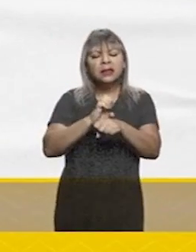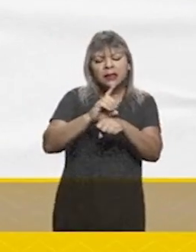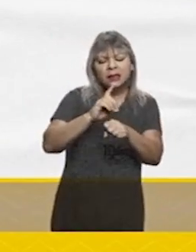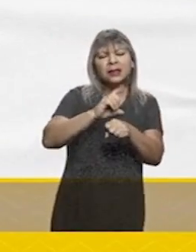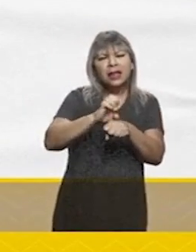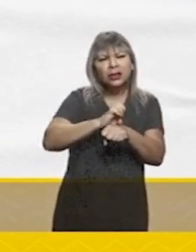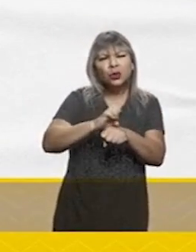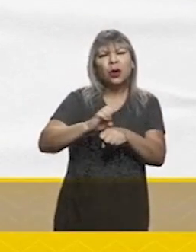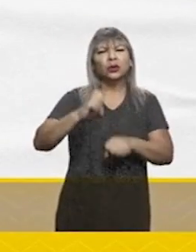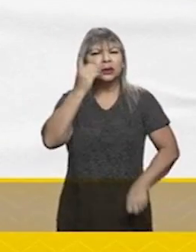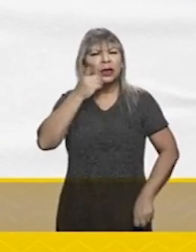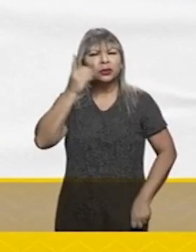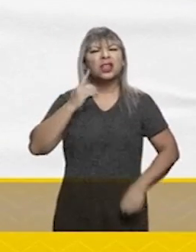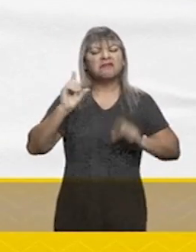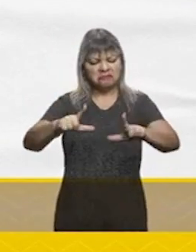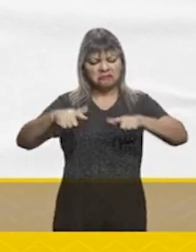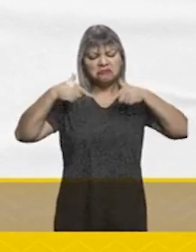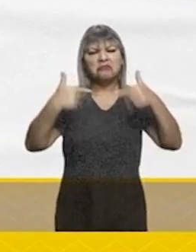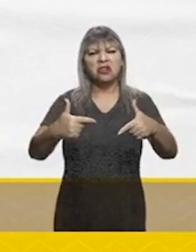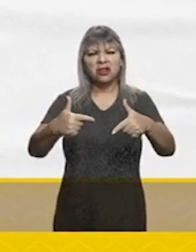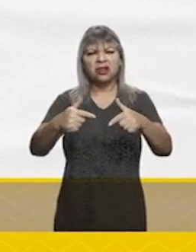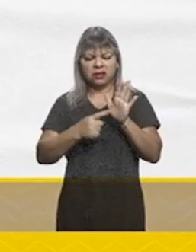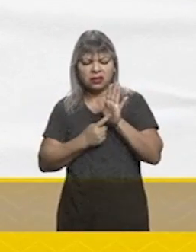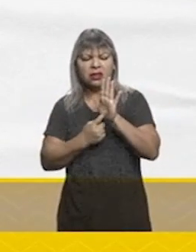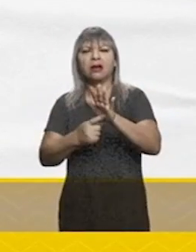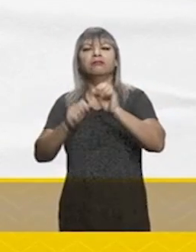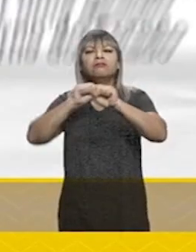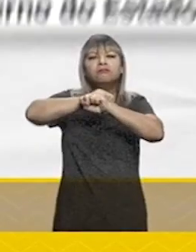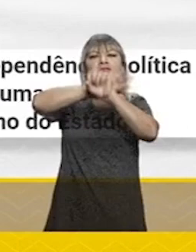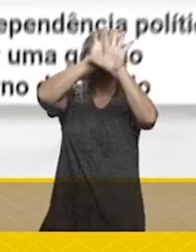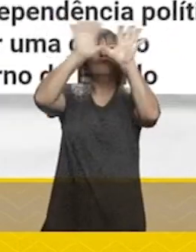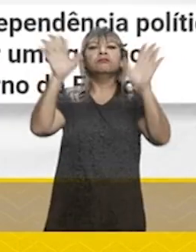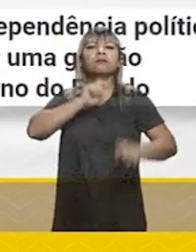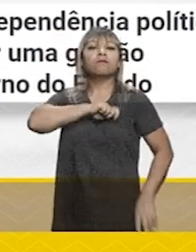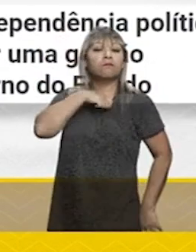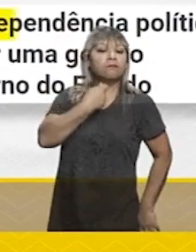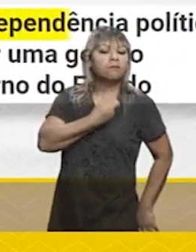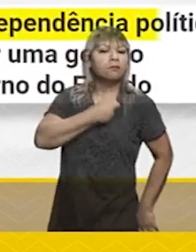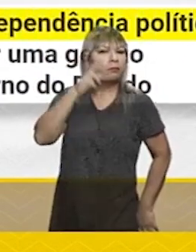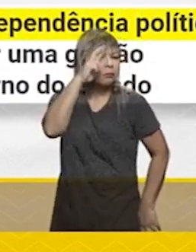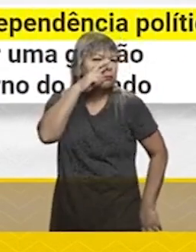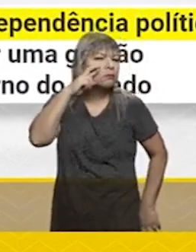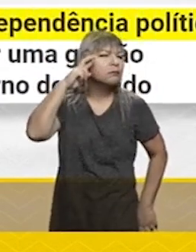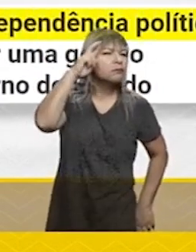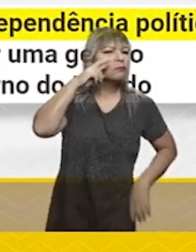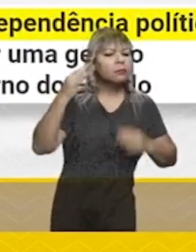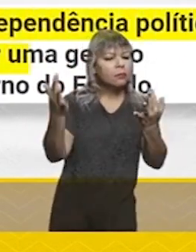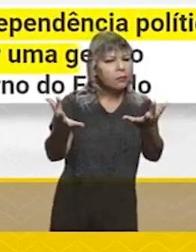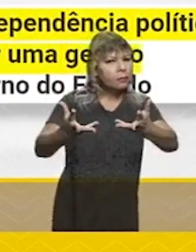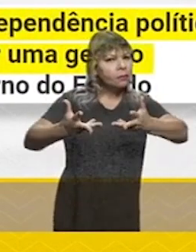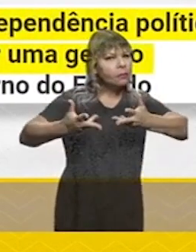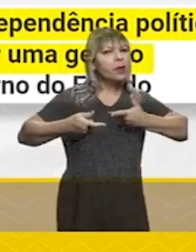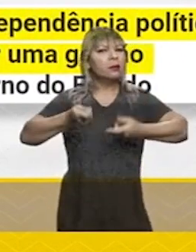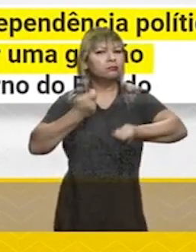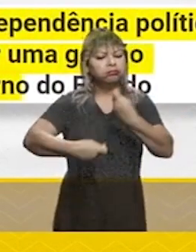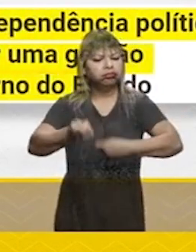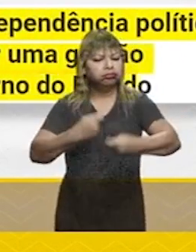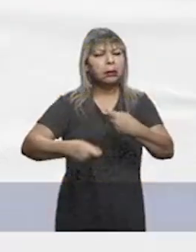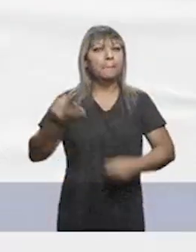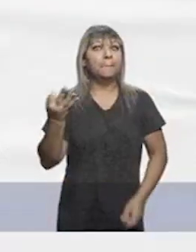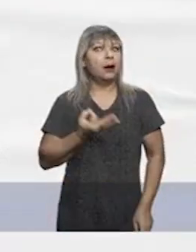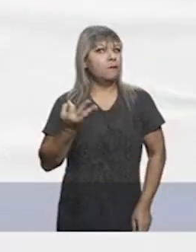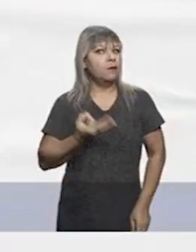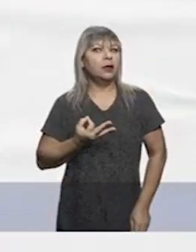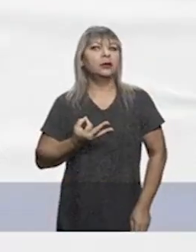deputado estadual mais atuante em prol da transparência, fiscalização e eficiência na gestão